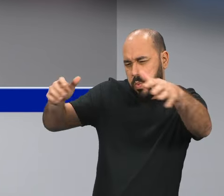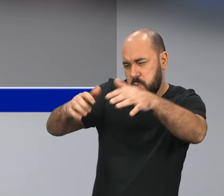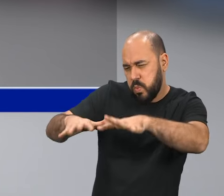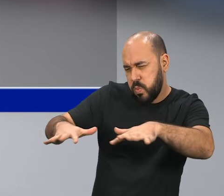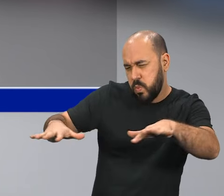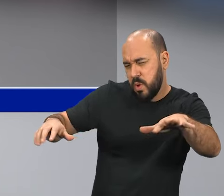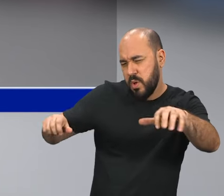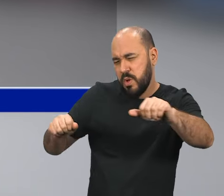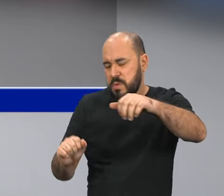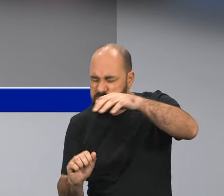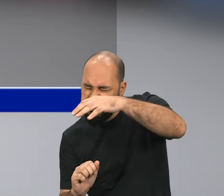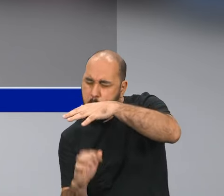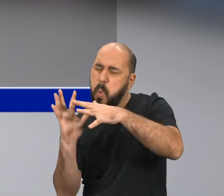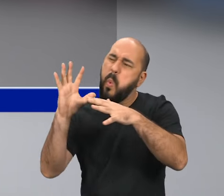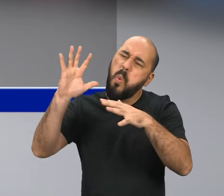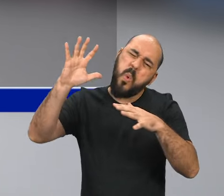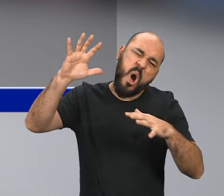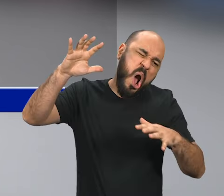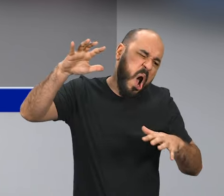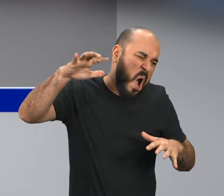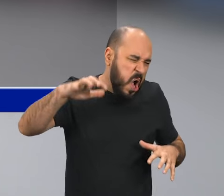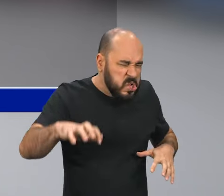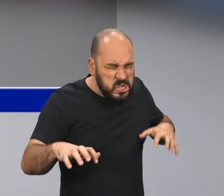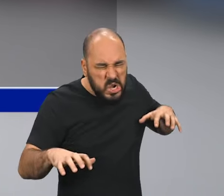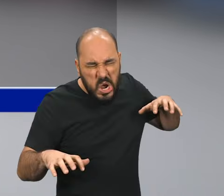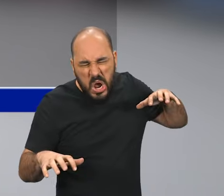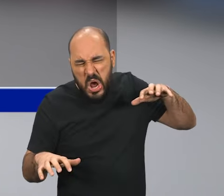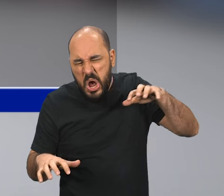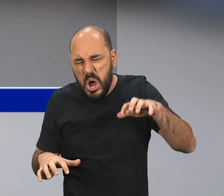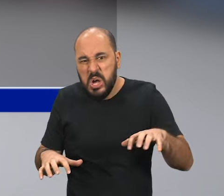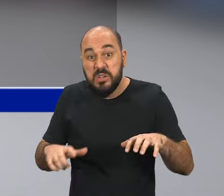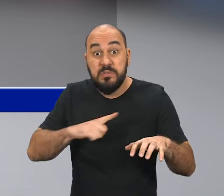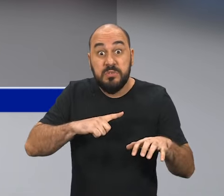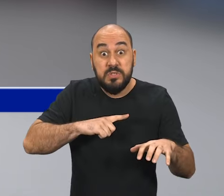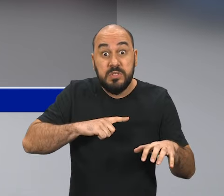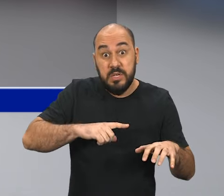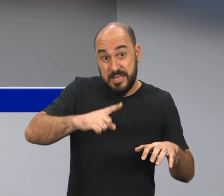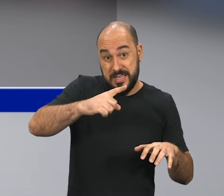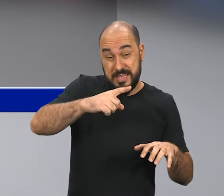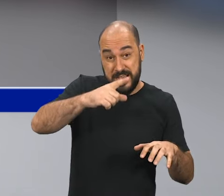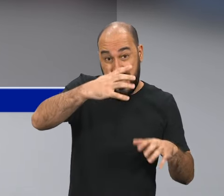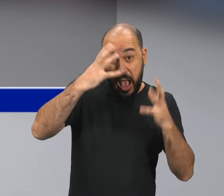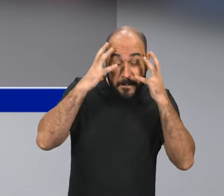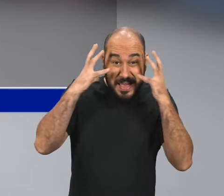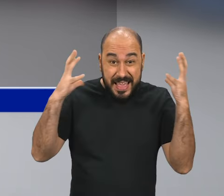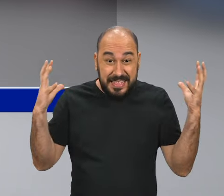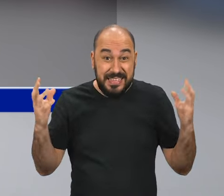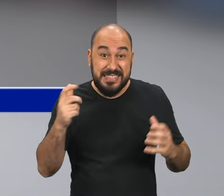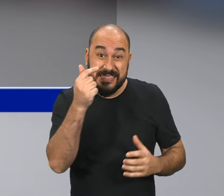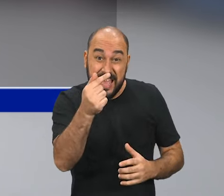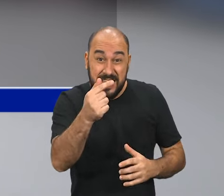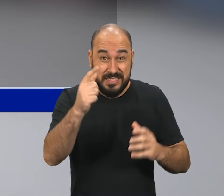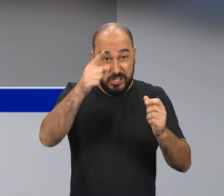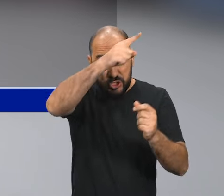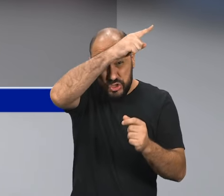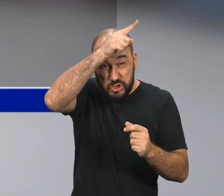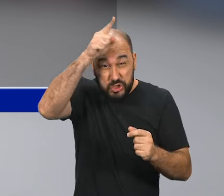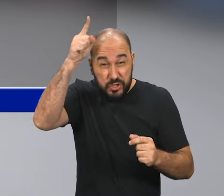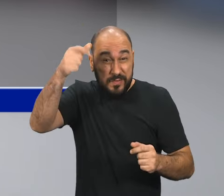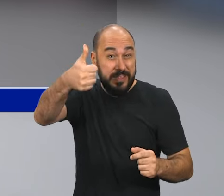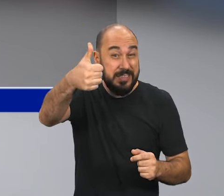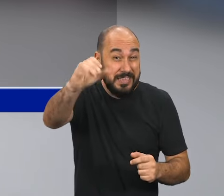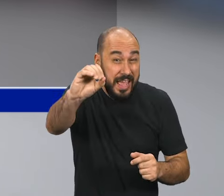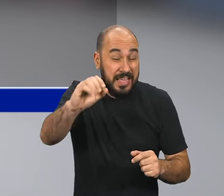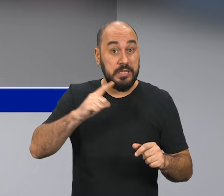13, verso 1. Vi emergir do mar uma besta, que tinha 10 chifres e 7 cabeças, e sobre os chifres